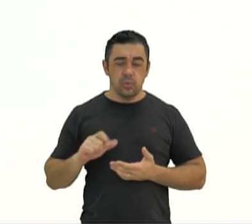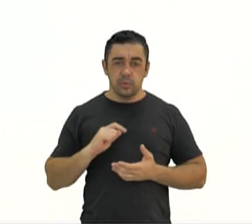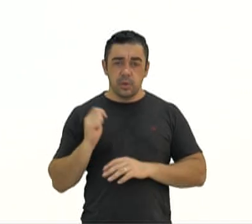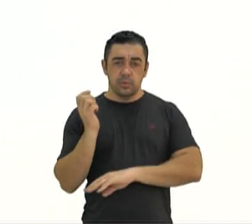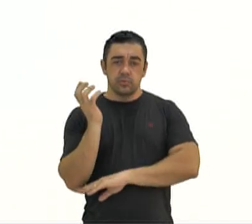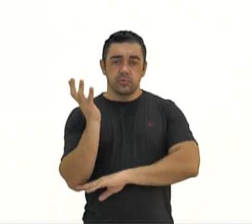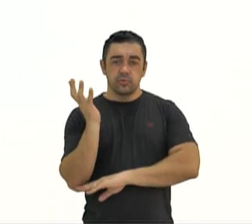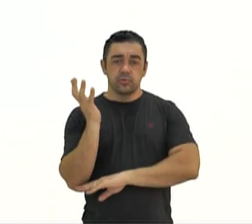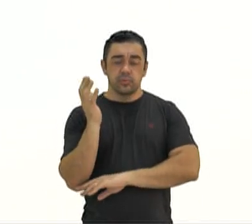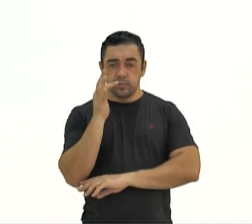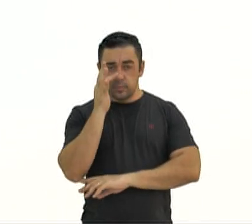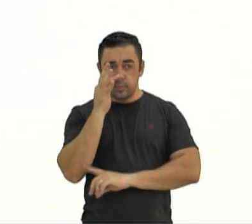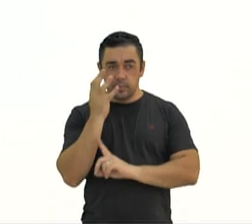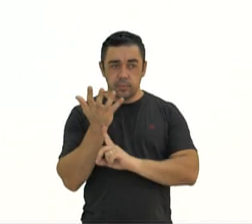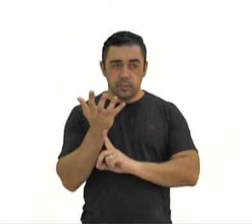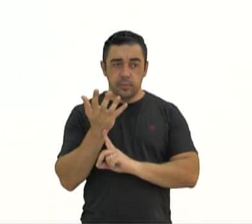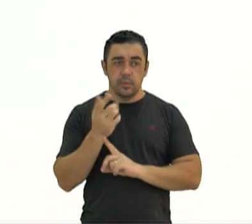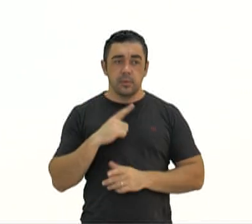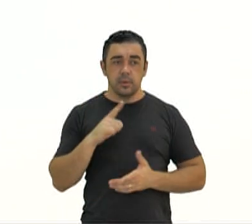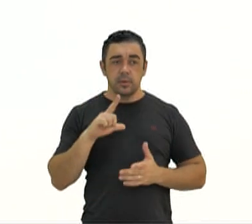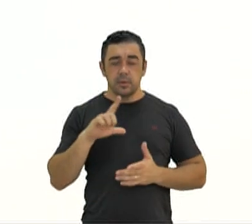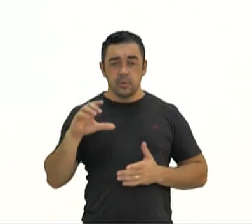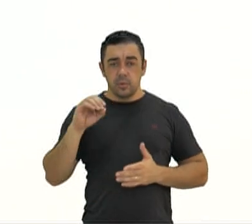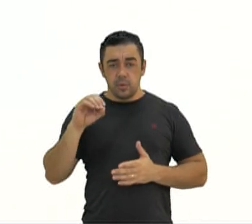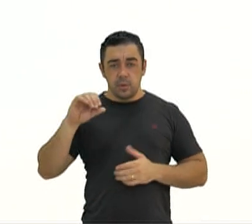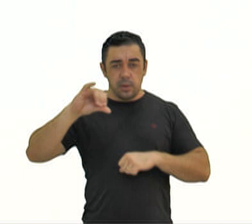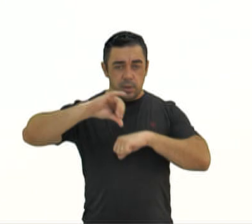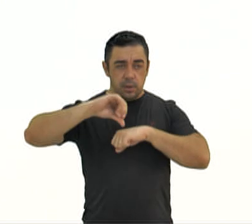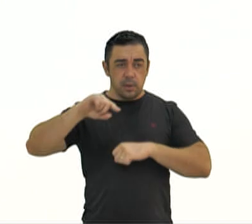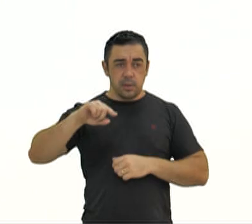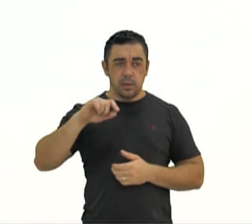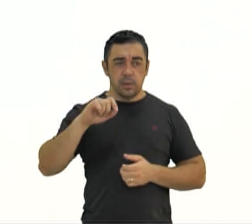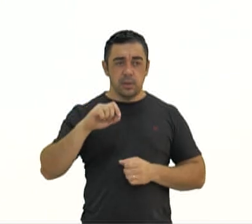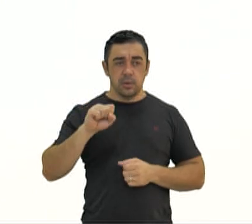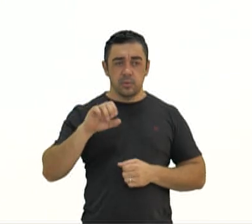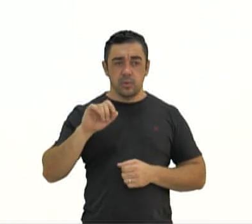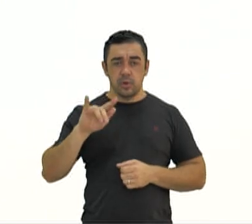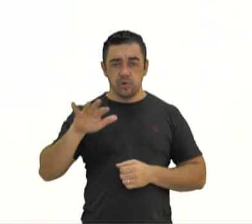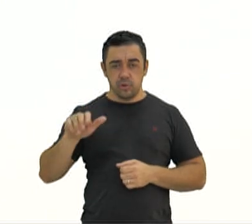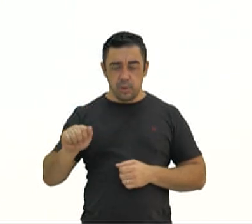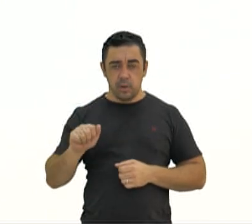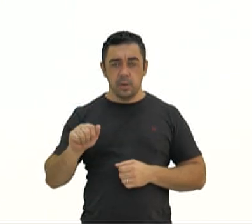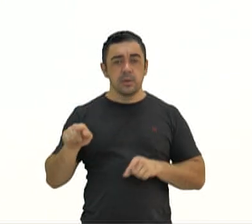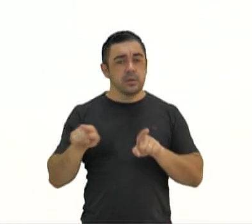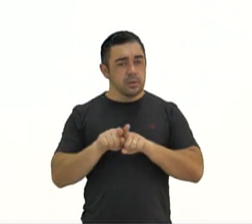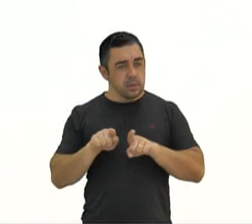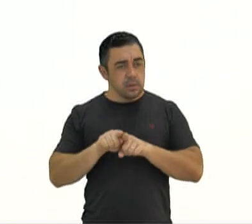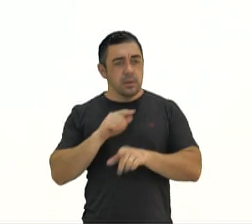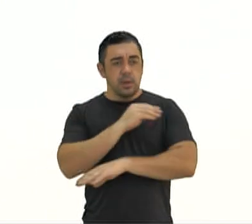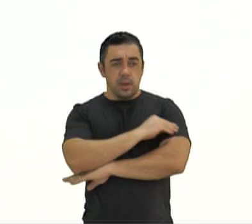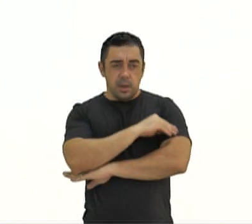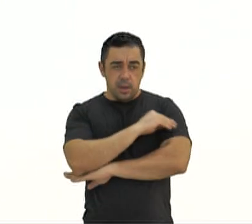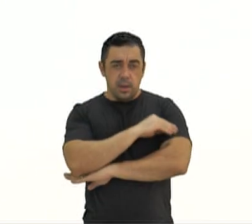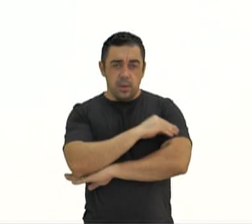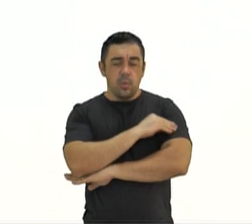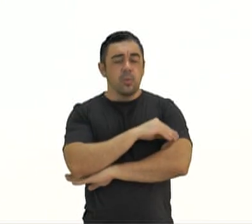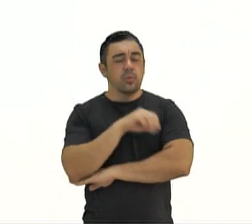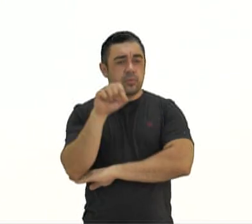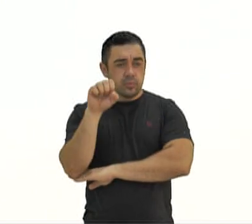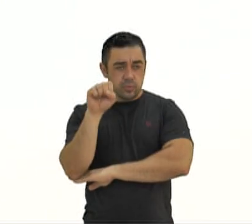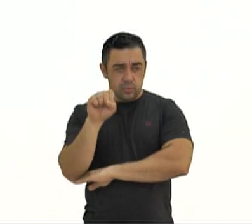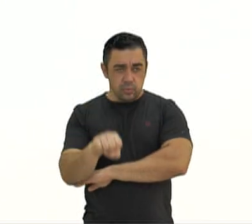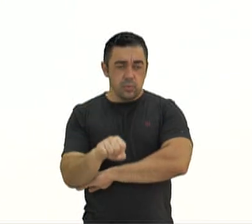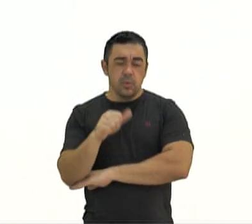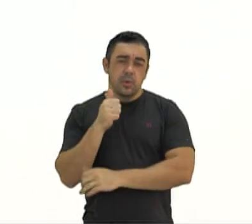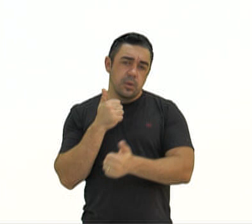girassol. Na centro-oeste o soja. E claro que não podemos deixar de destacar o álcool, amplamente na região sul